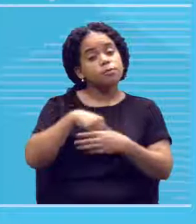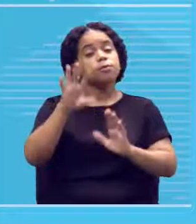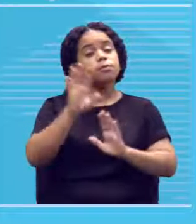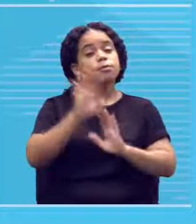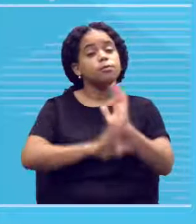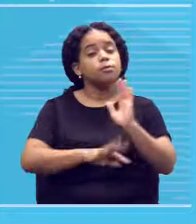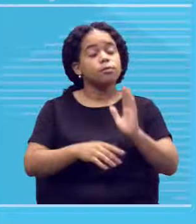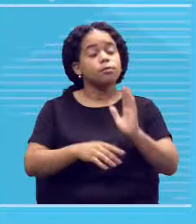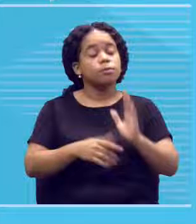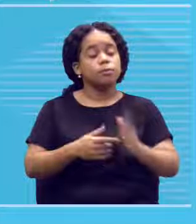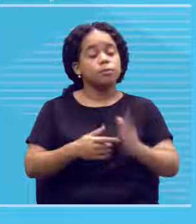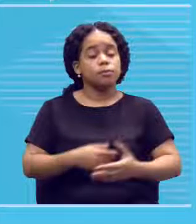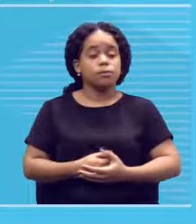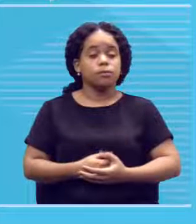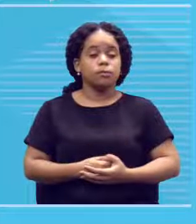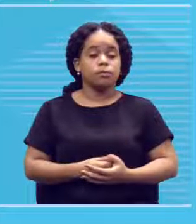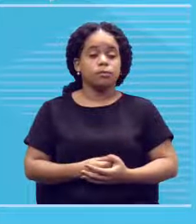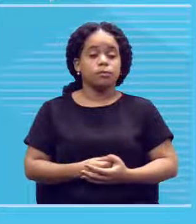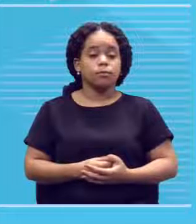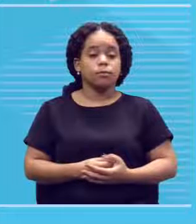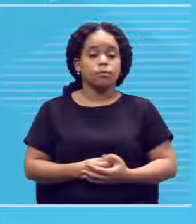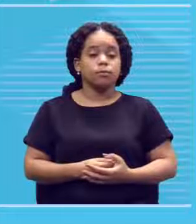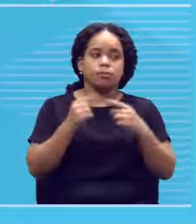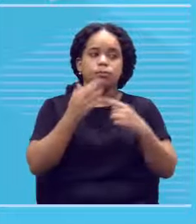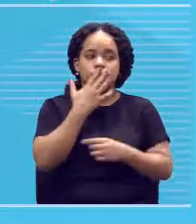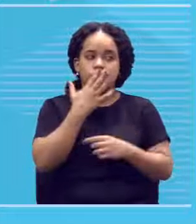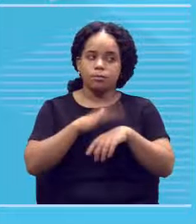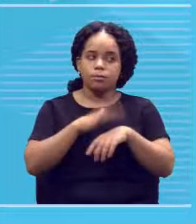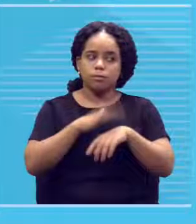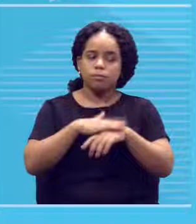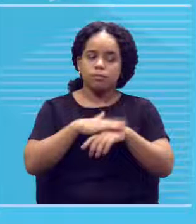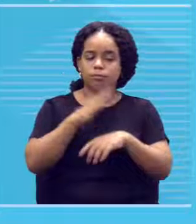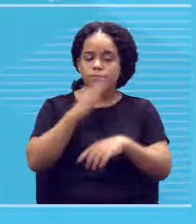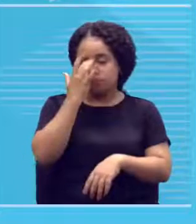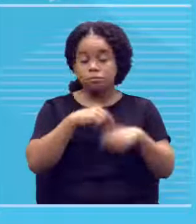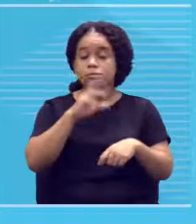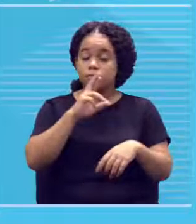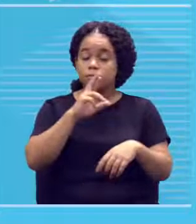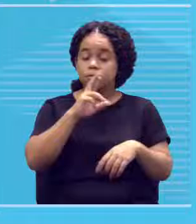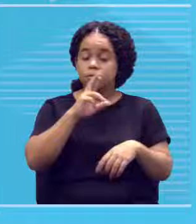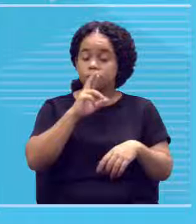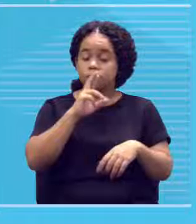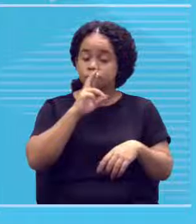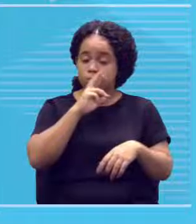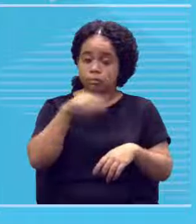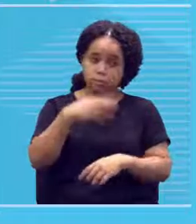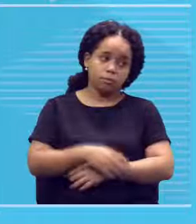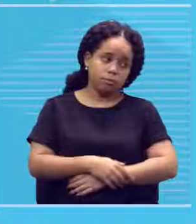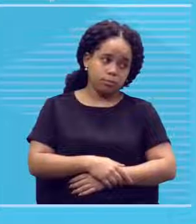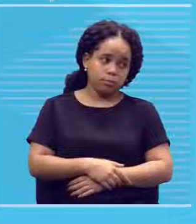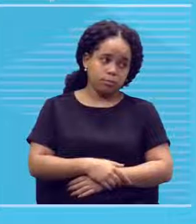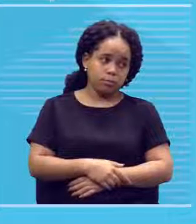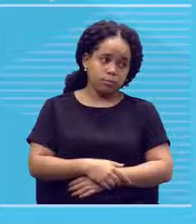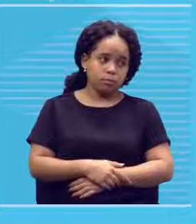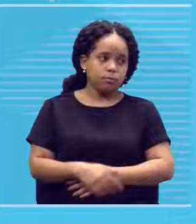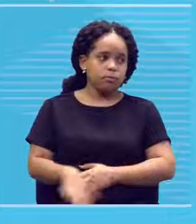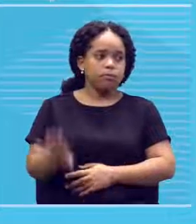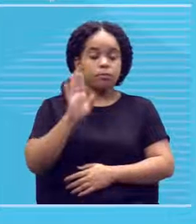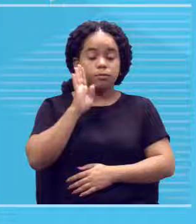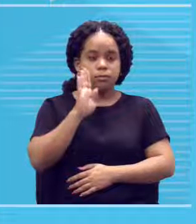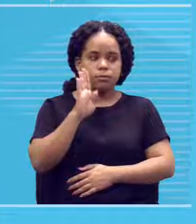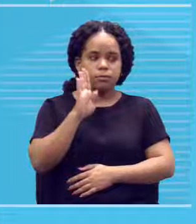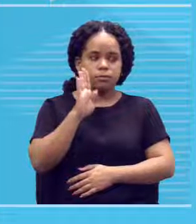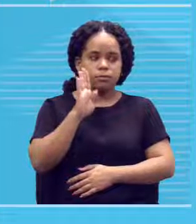né das colocamos As cores lá para facilitar a vida de cada um de vocês a letra